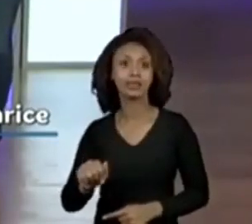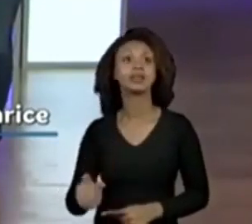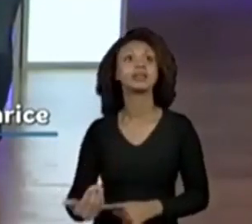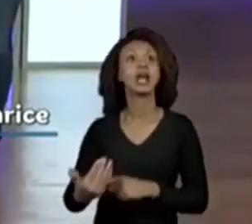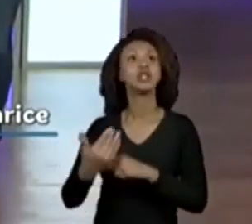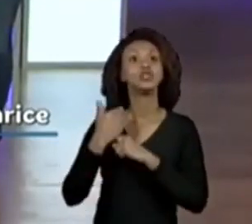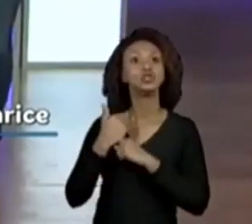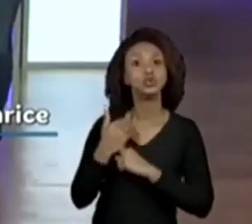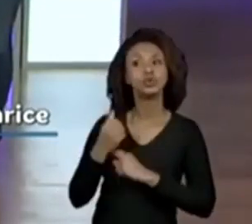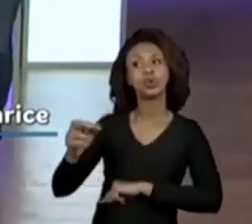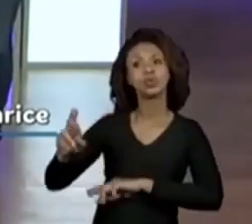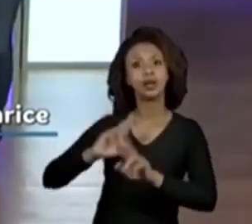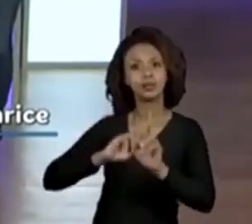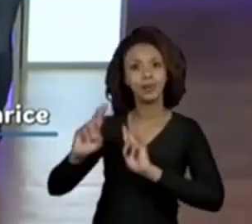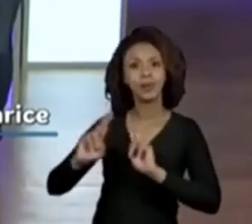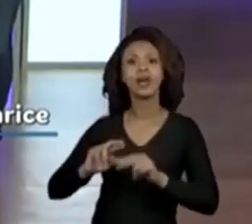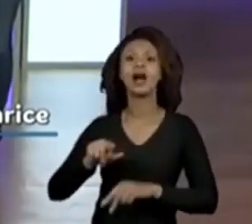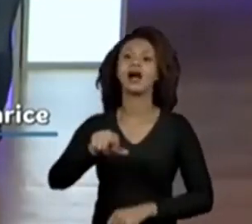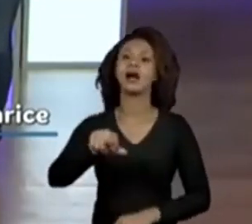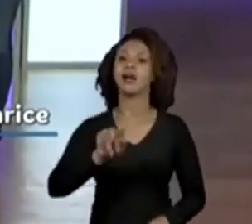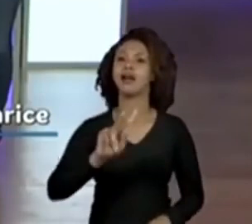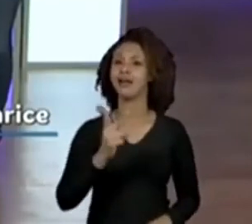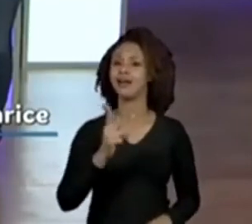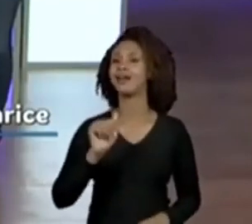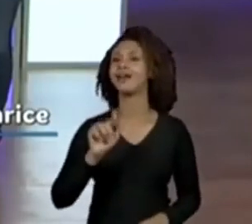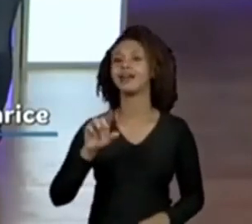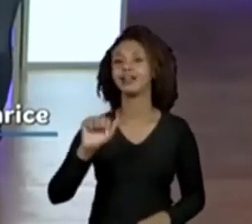Olha, Radassa, muito bem. Muito bem.